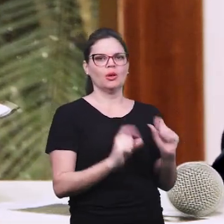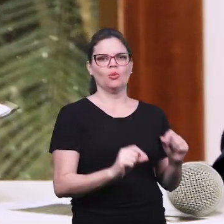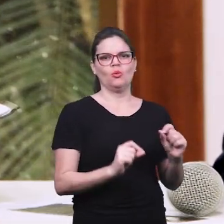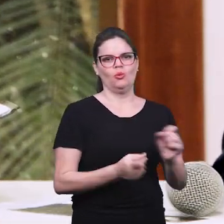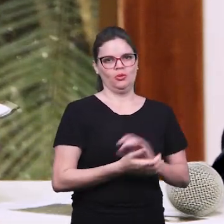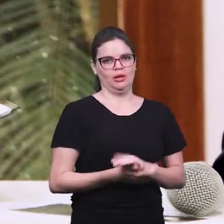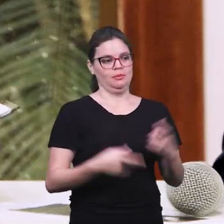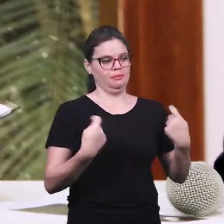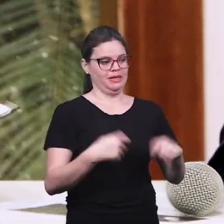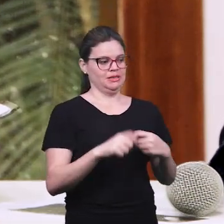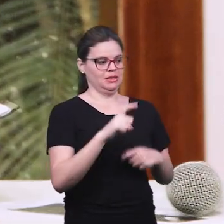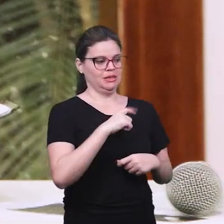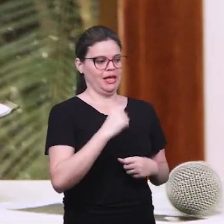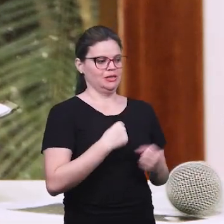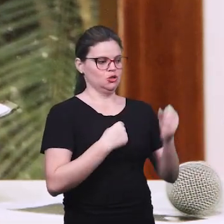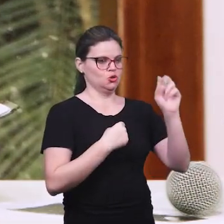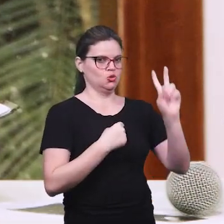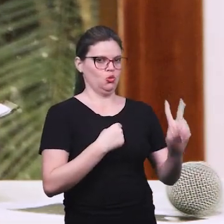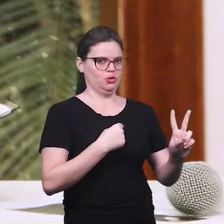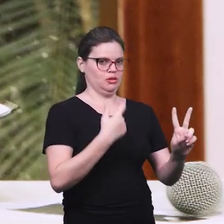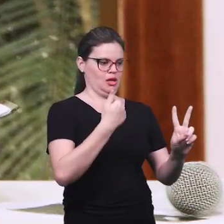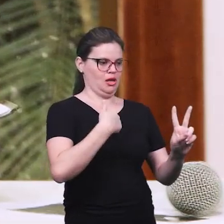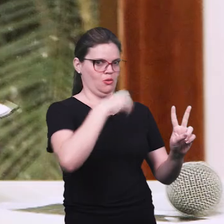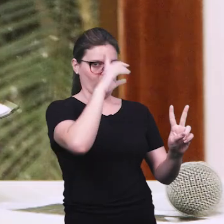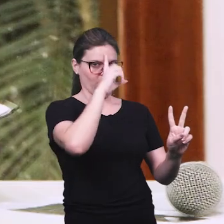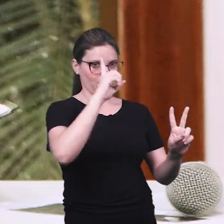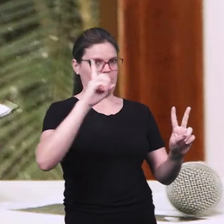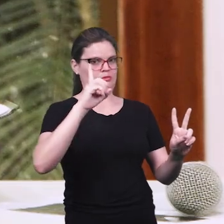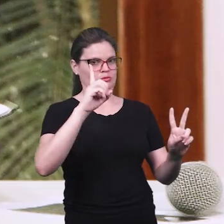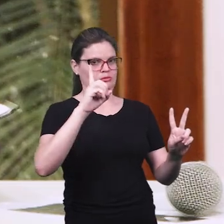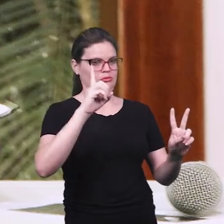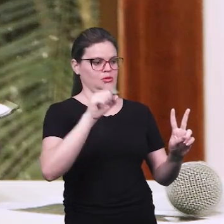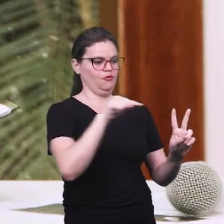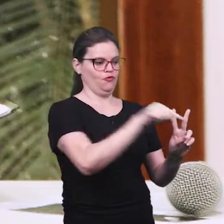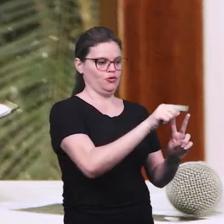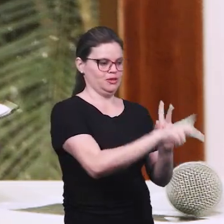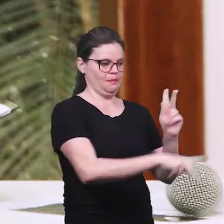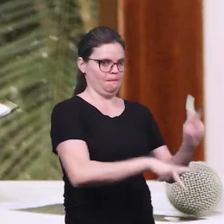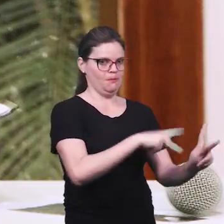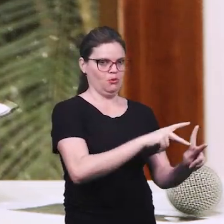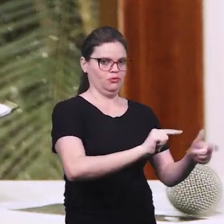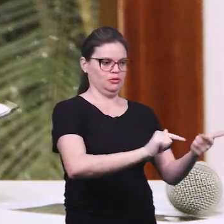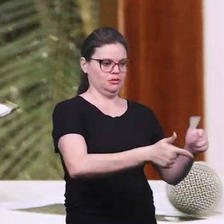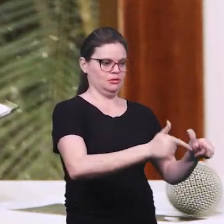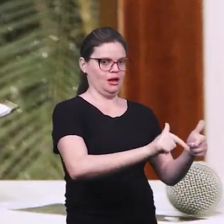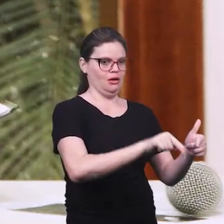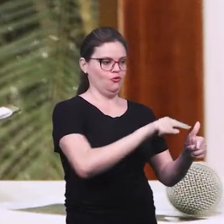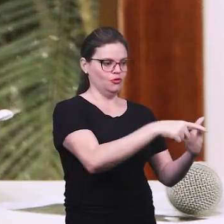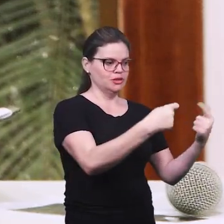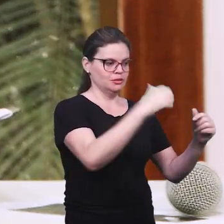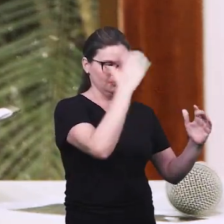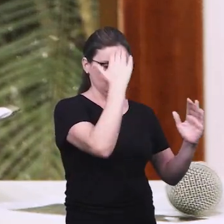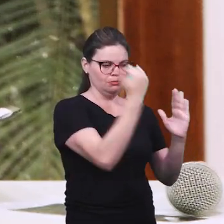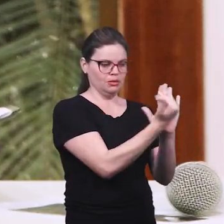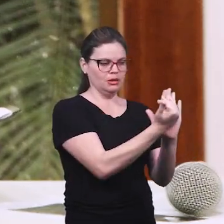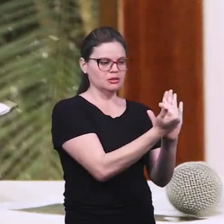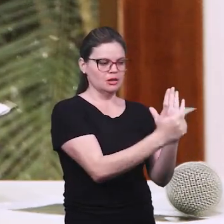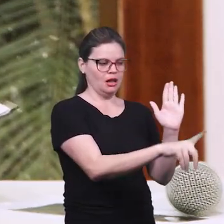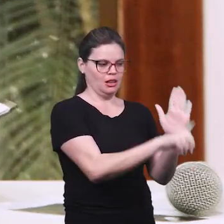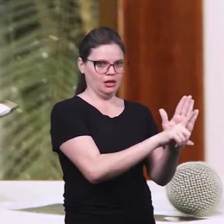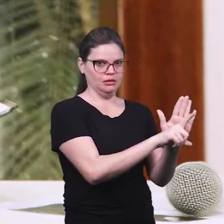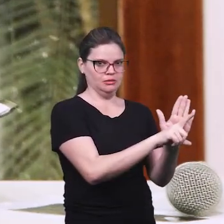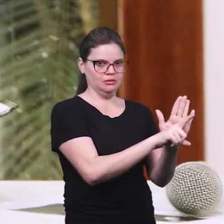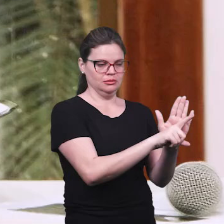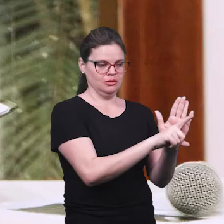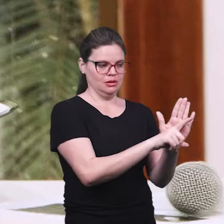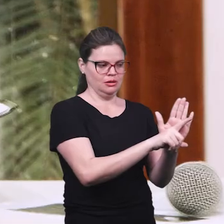né? Tem que ter as duas partes. A parte de Deus, aliás, a parte de Israel primeiro, andar na palavra de Deus. A